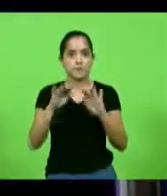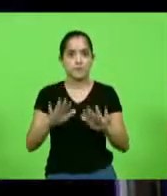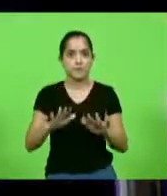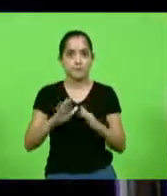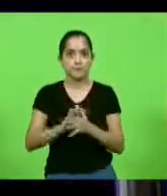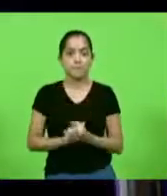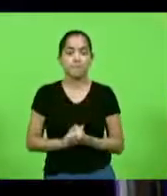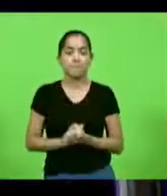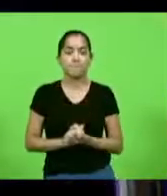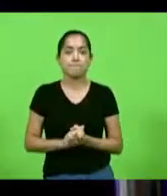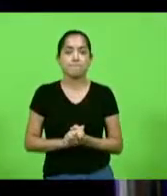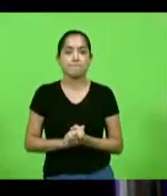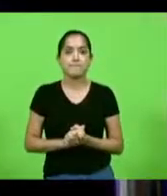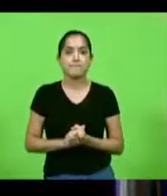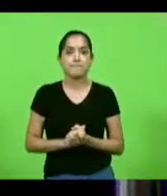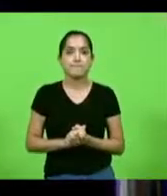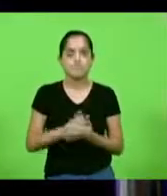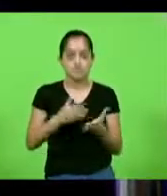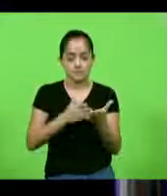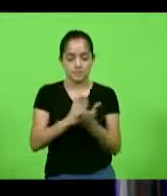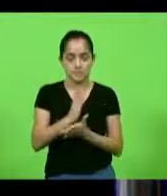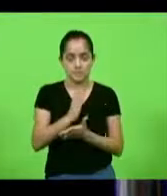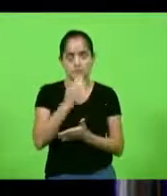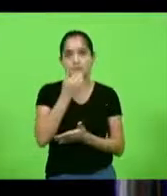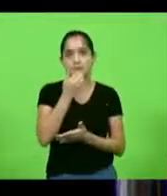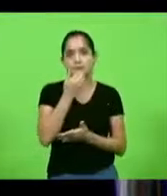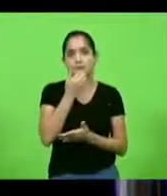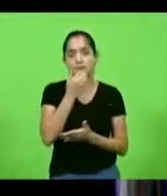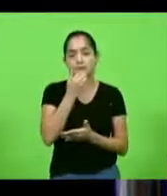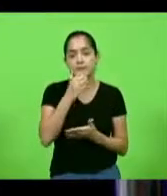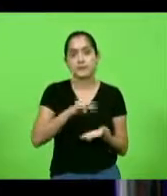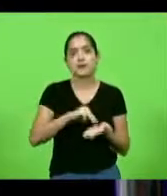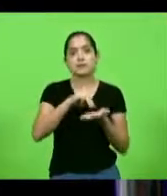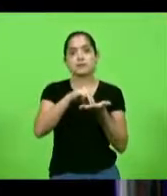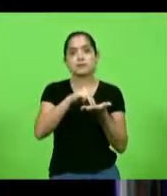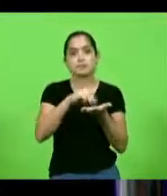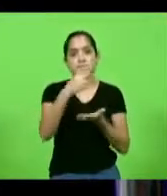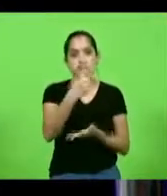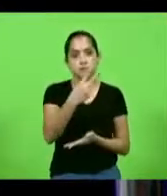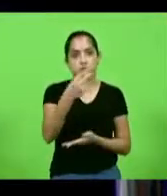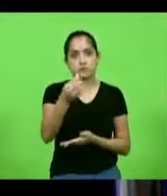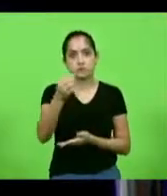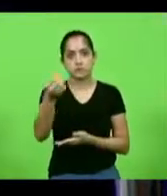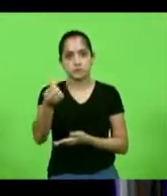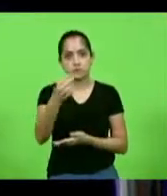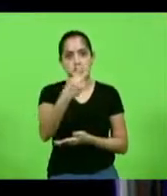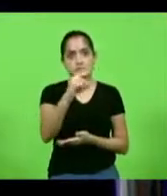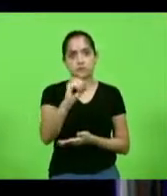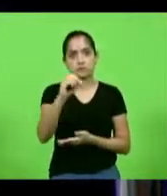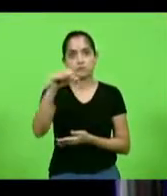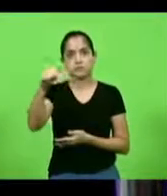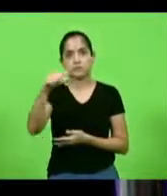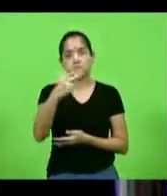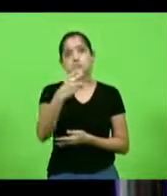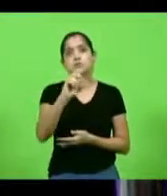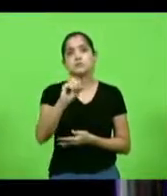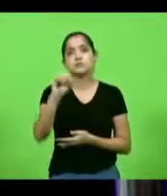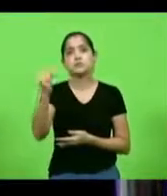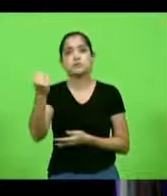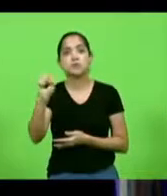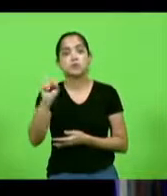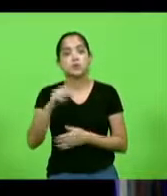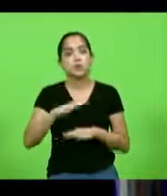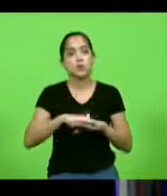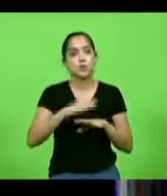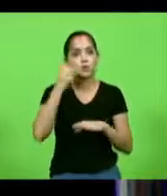aprovam permaneçam como se encontra. Aprovado por unanimidade. Moções, moção 206, 207 e 208, autor deputado João Amin,